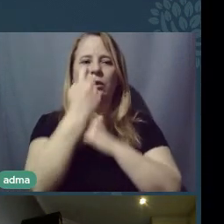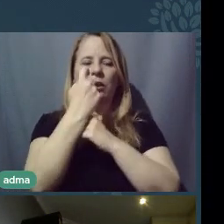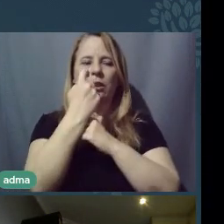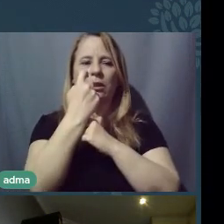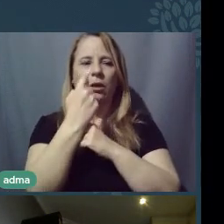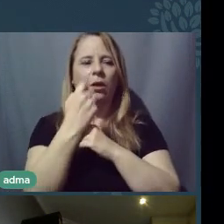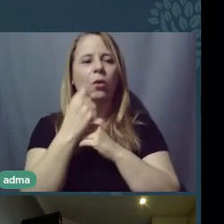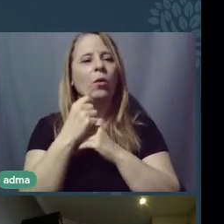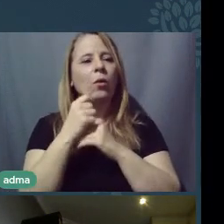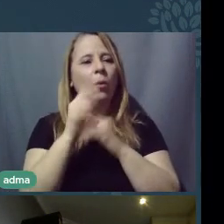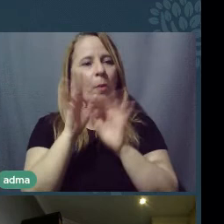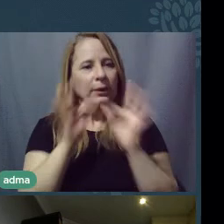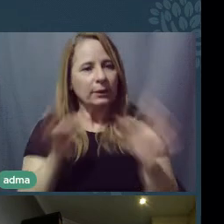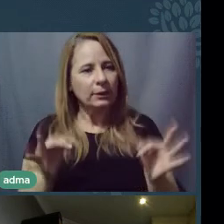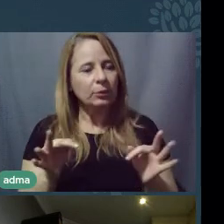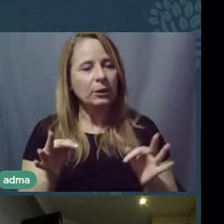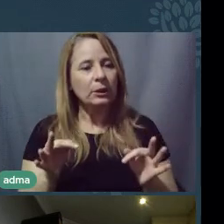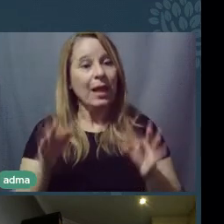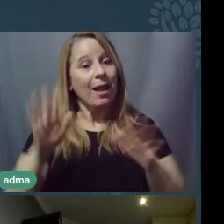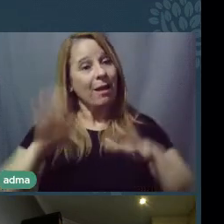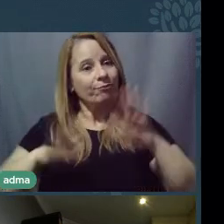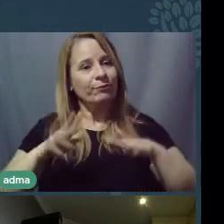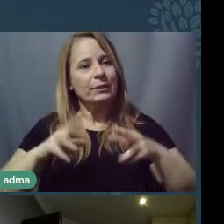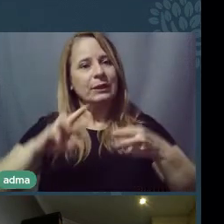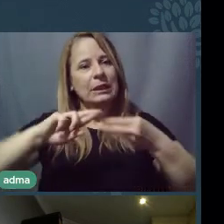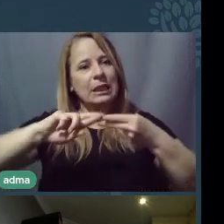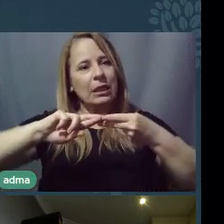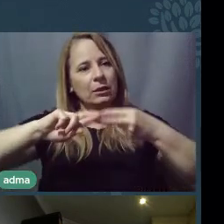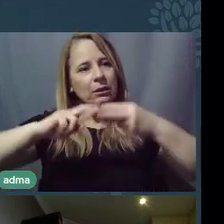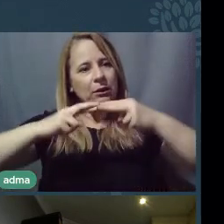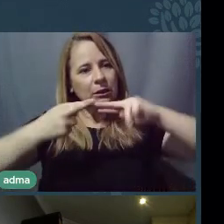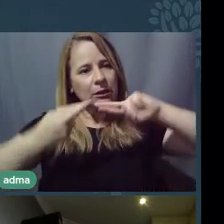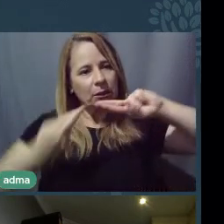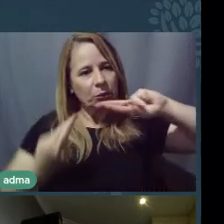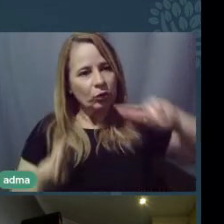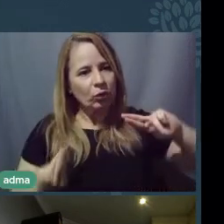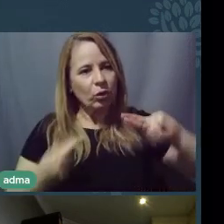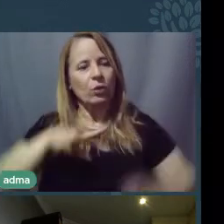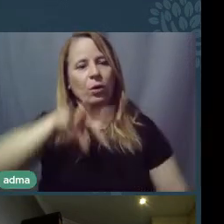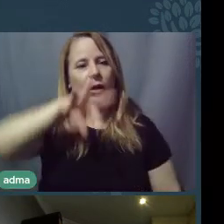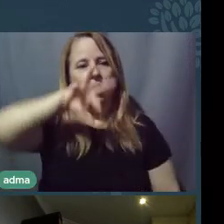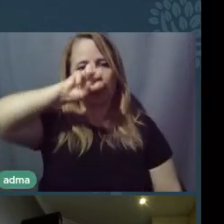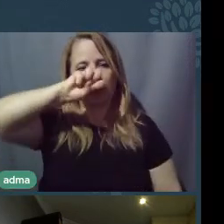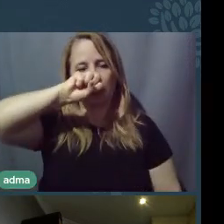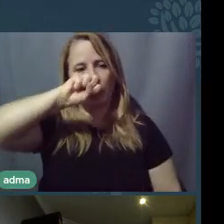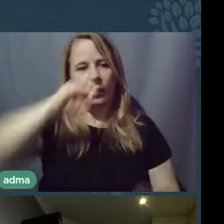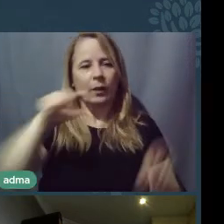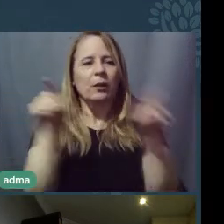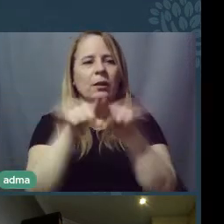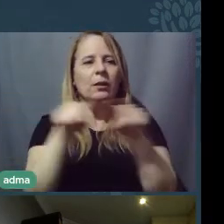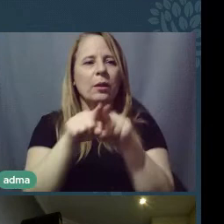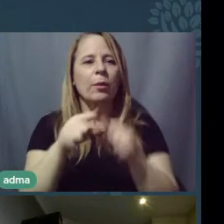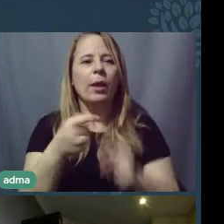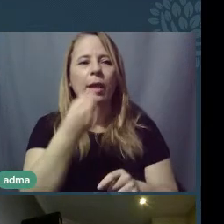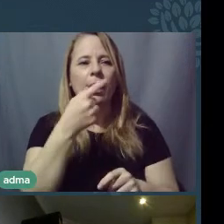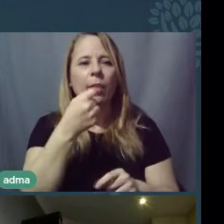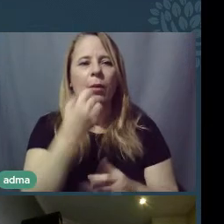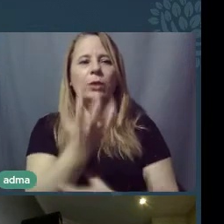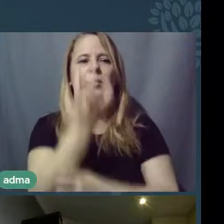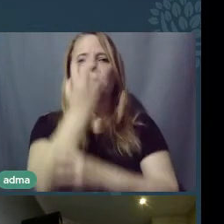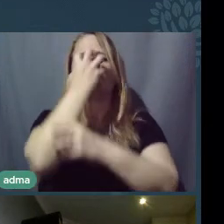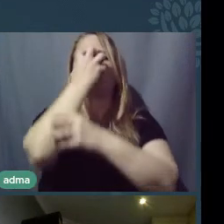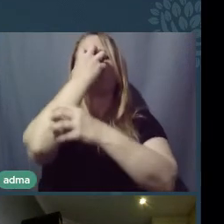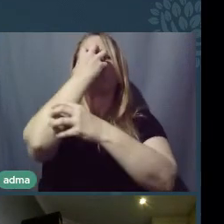a sobrecarga sobre a musculatura respiratória, reduzir a quantidade de medicamentos inalatórios, porque